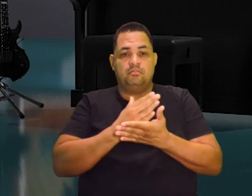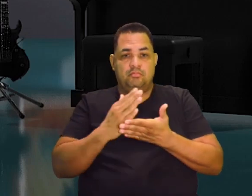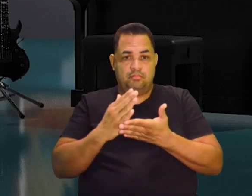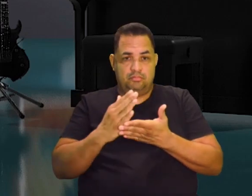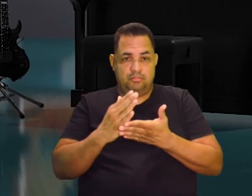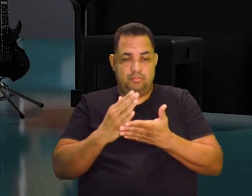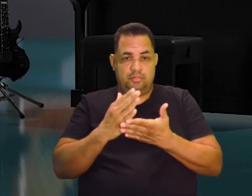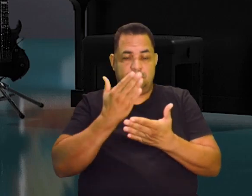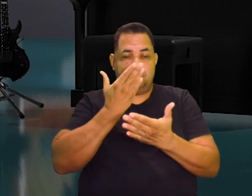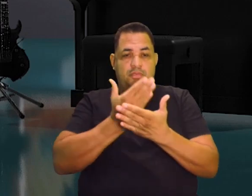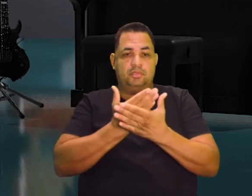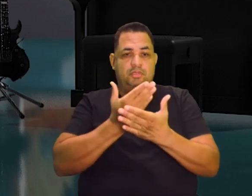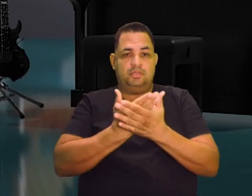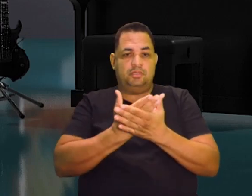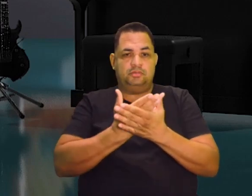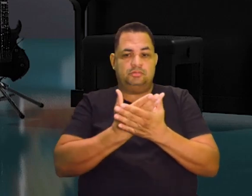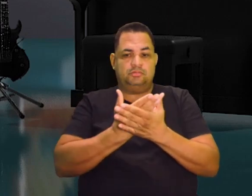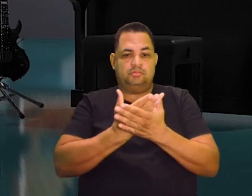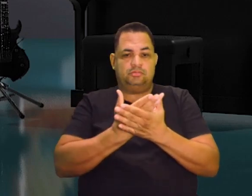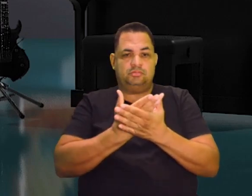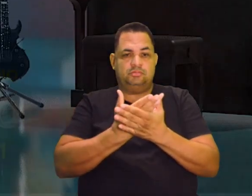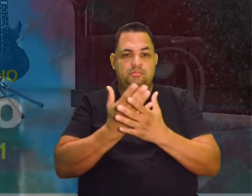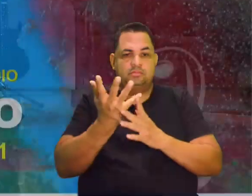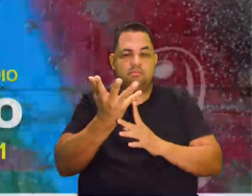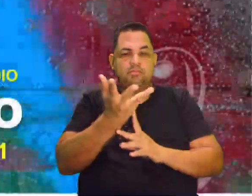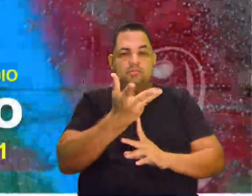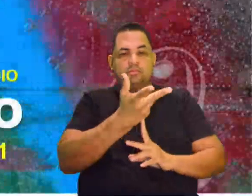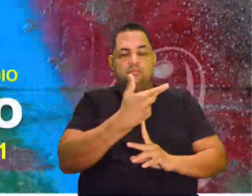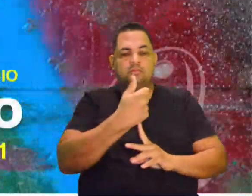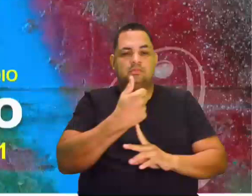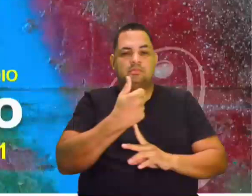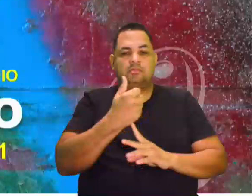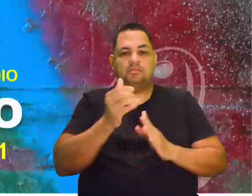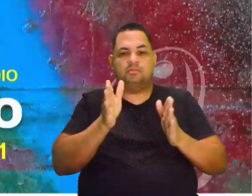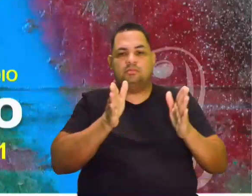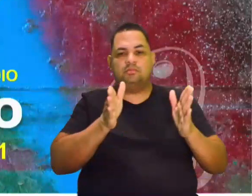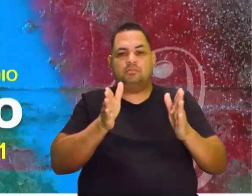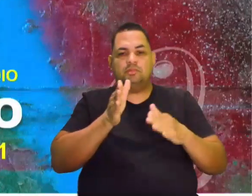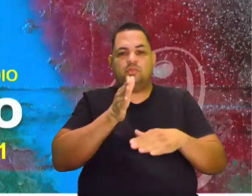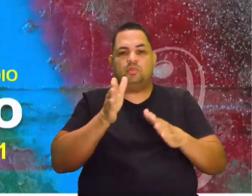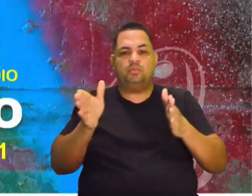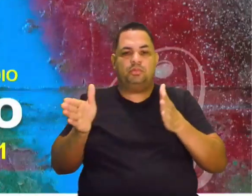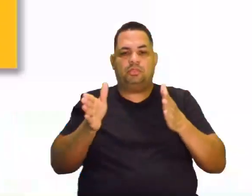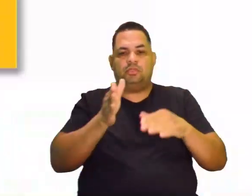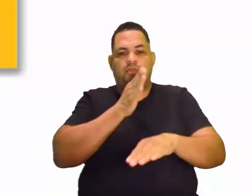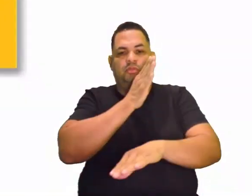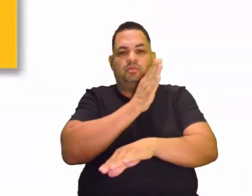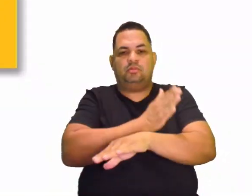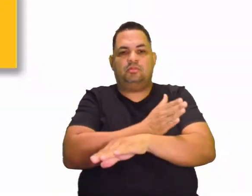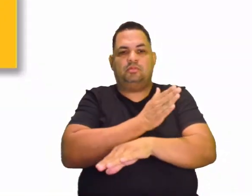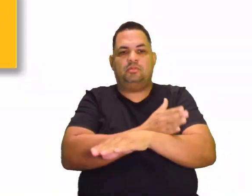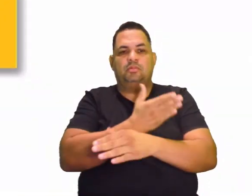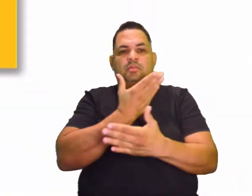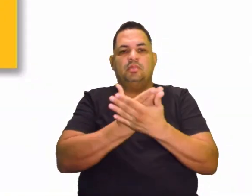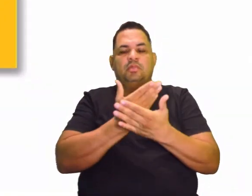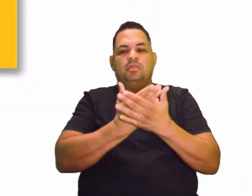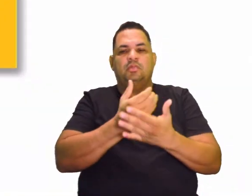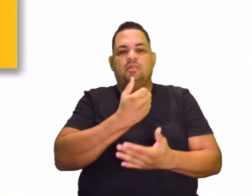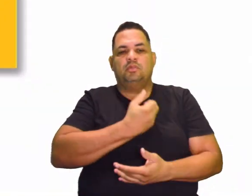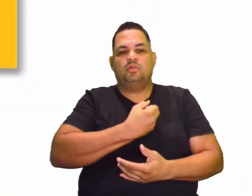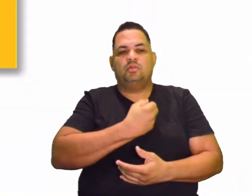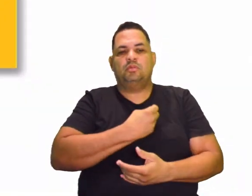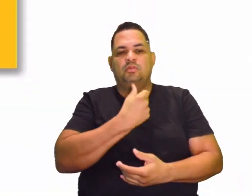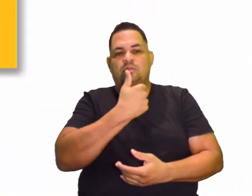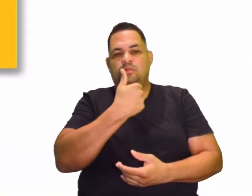no período medieval, isso mesmo. Vamos dar início, então, à nossa aula? Aula 11.1, arte